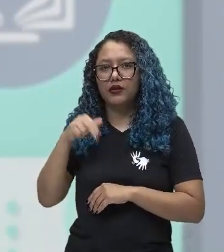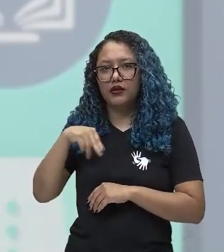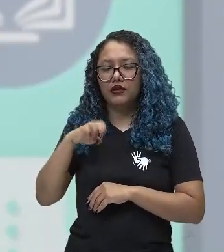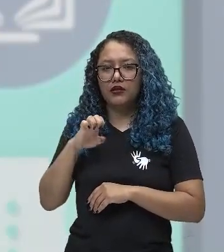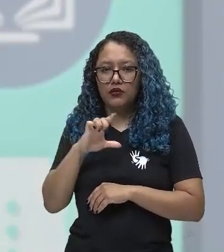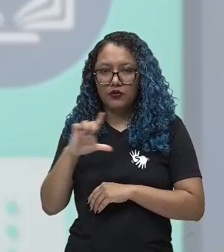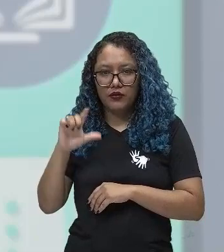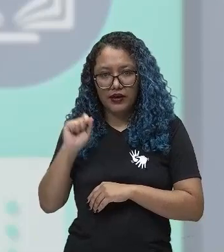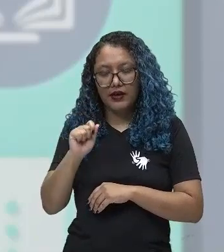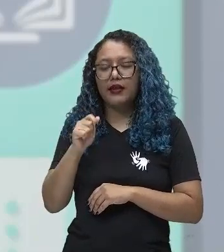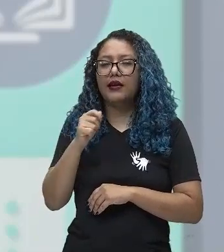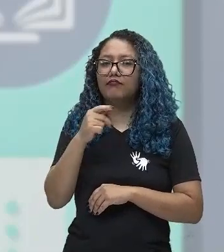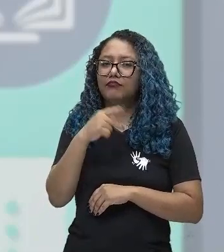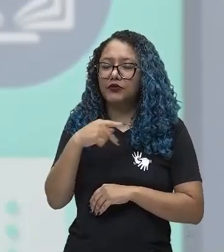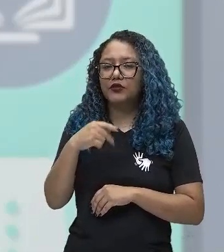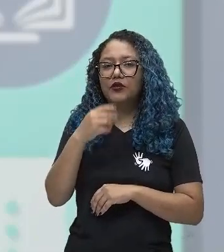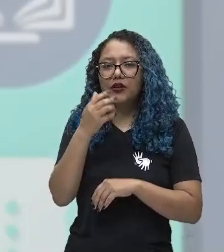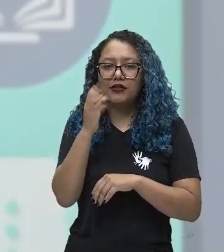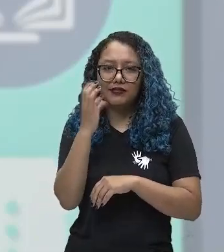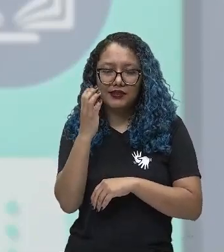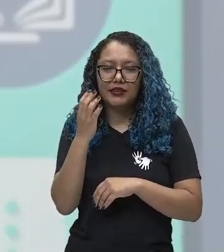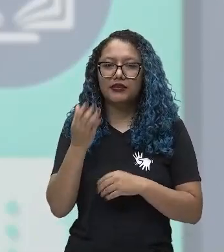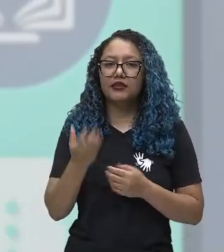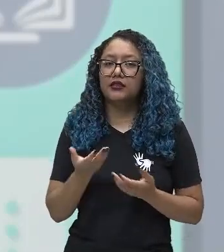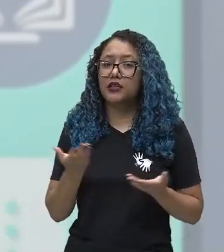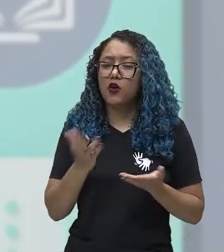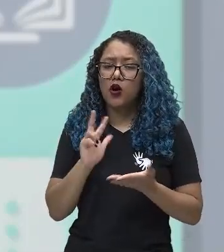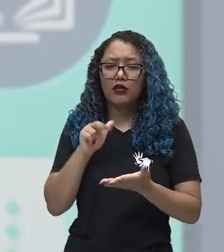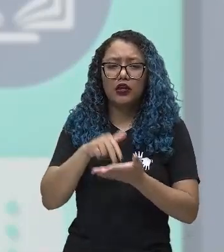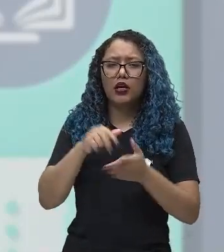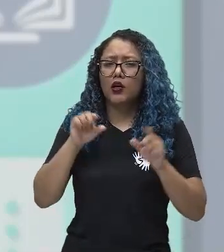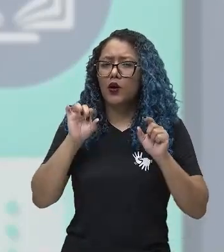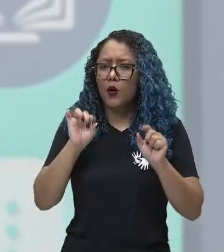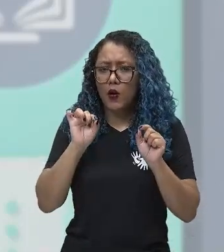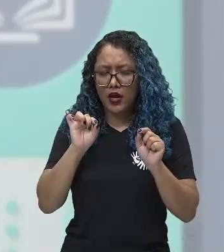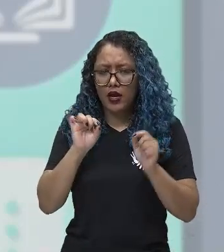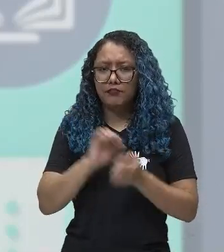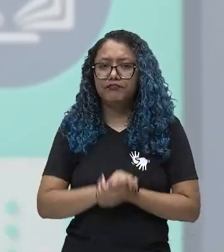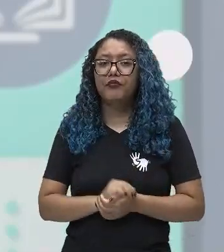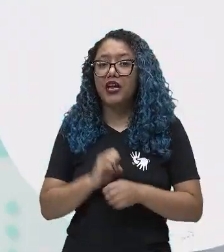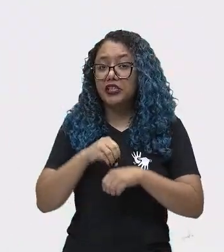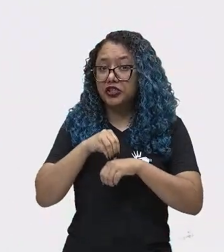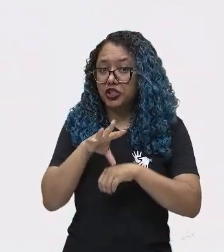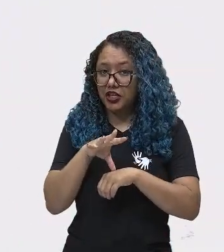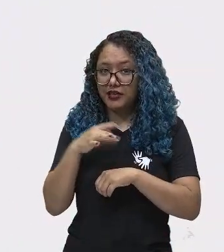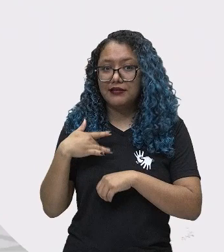professora de Ciências, e estou aqui para uma dica sobre saúde. Vamos ver qual é?